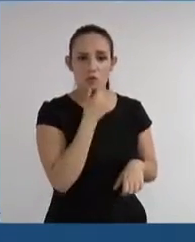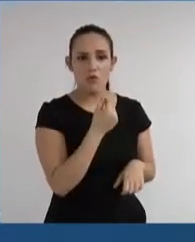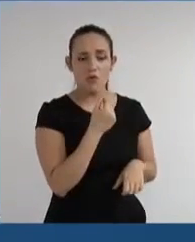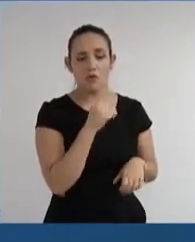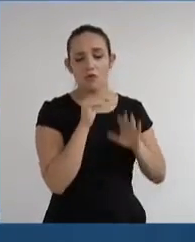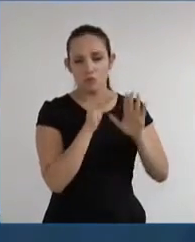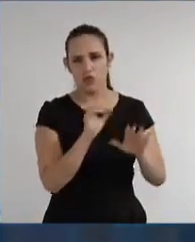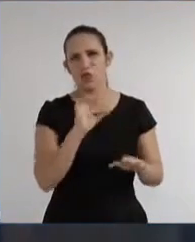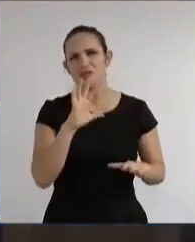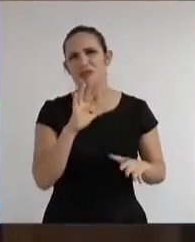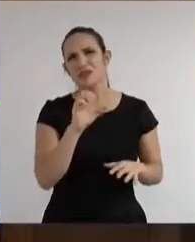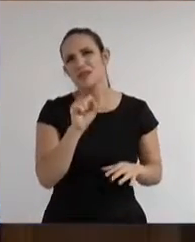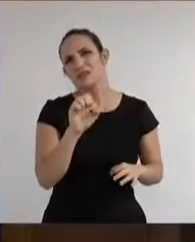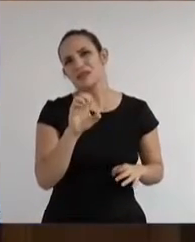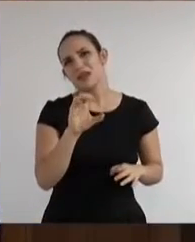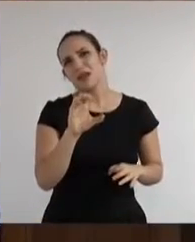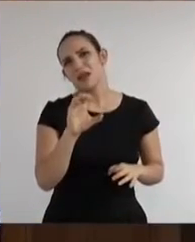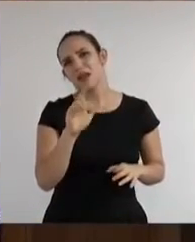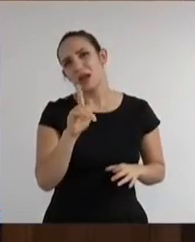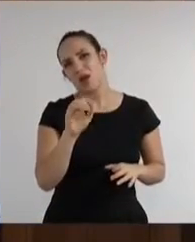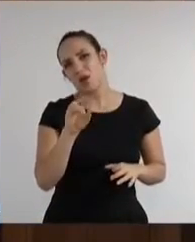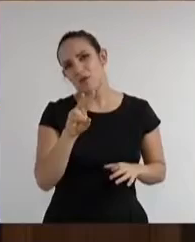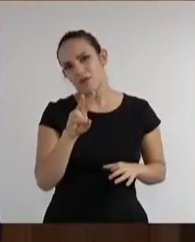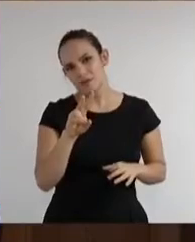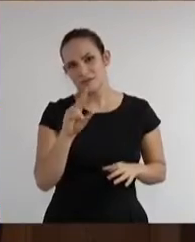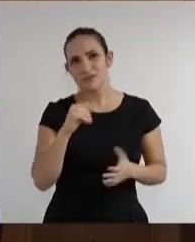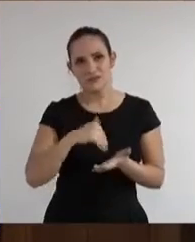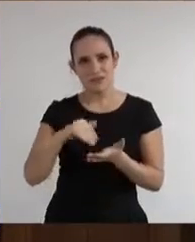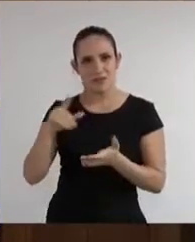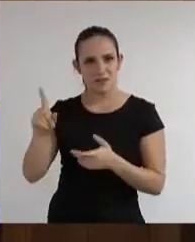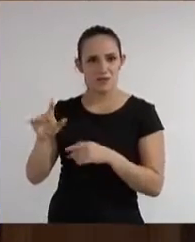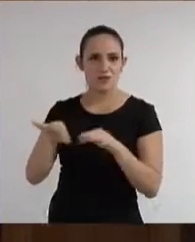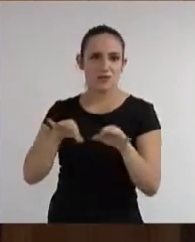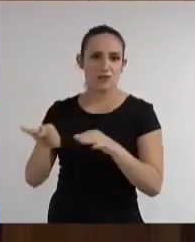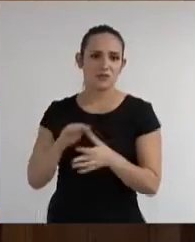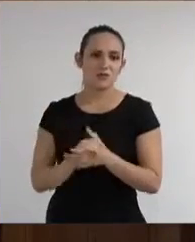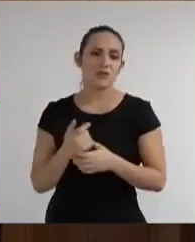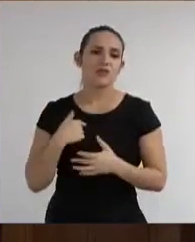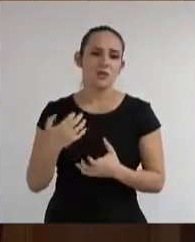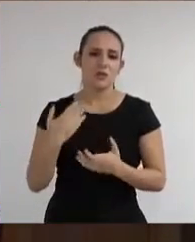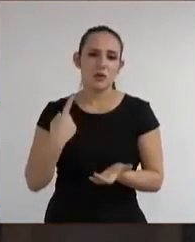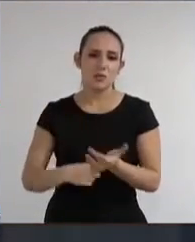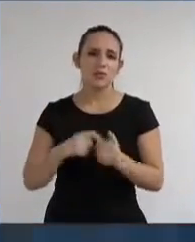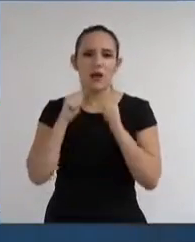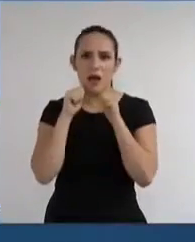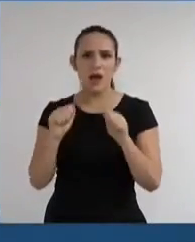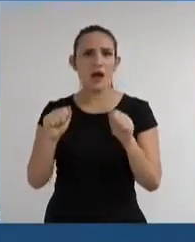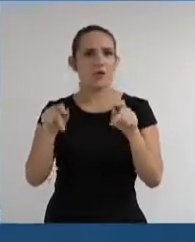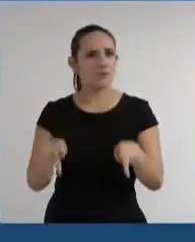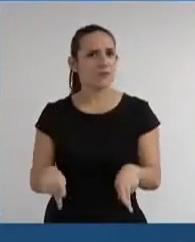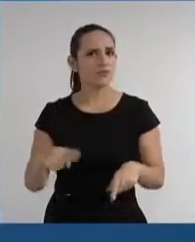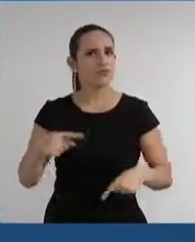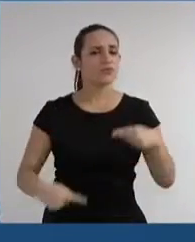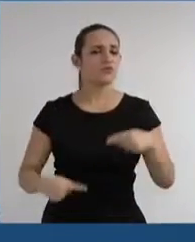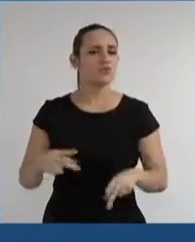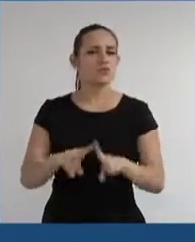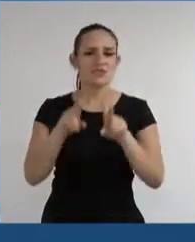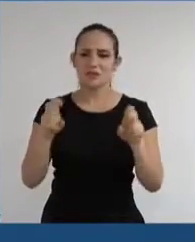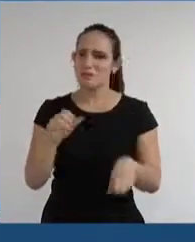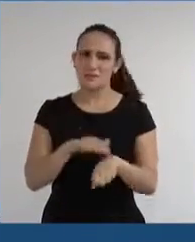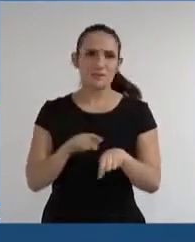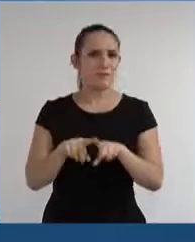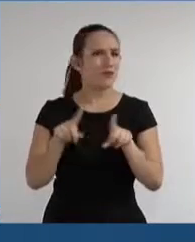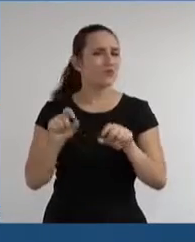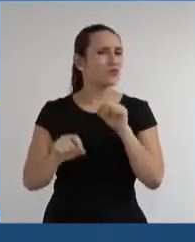Secov, e eu queria propor a Vossa Excelência que a gente pudesse chamar uma audiência pública para discutir o assunto, mas